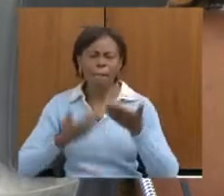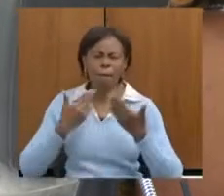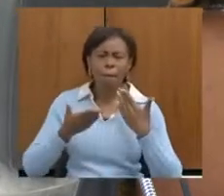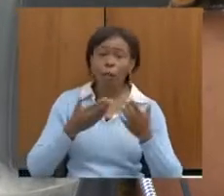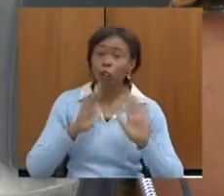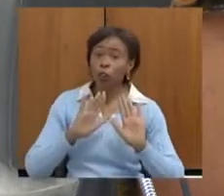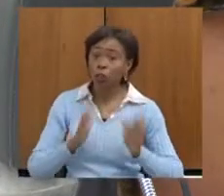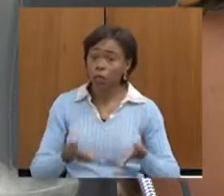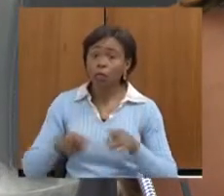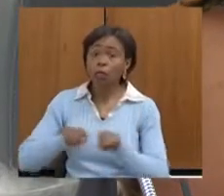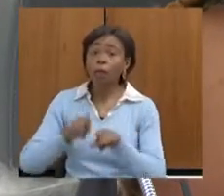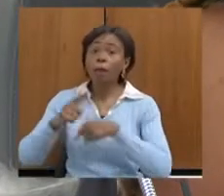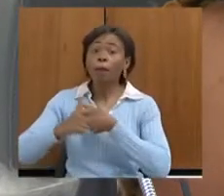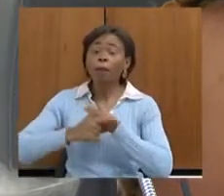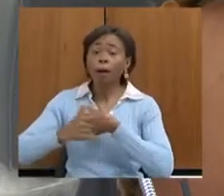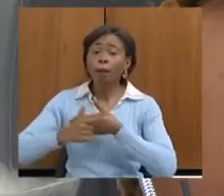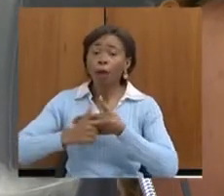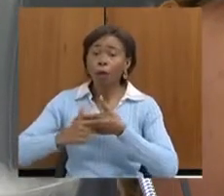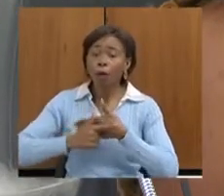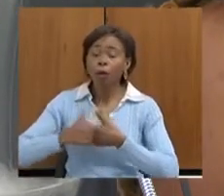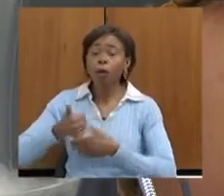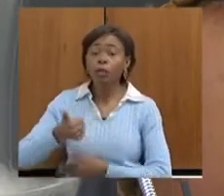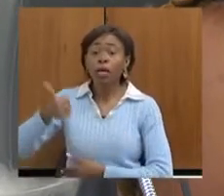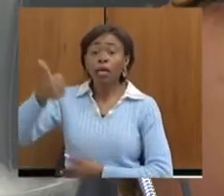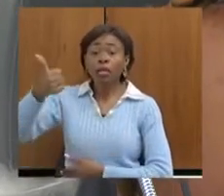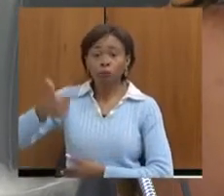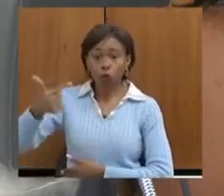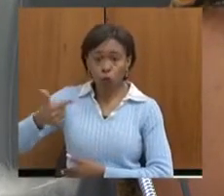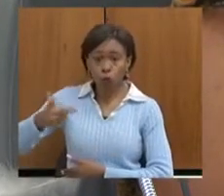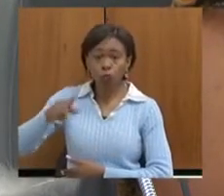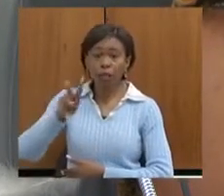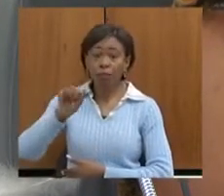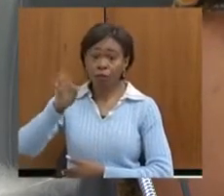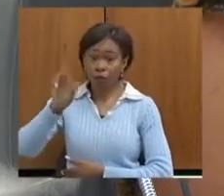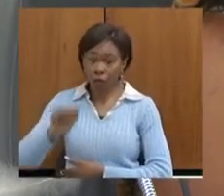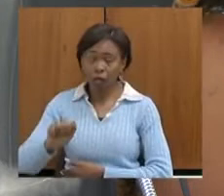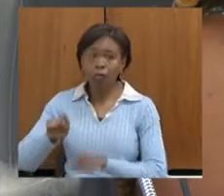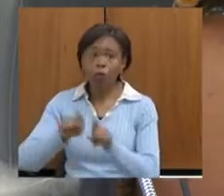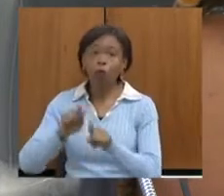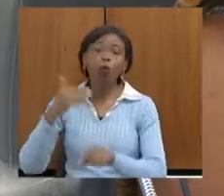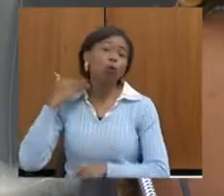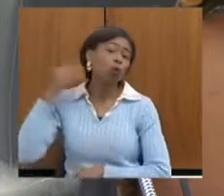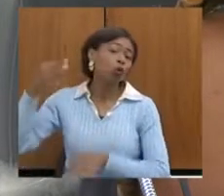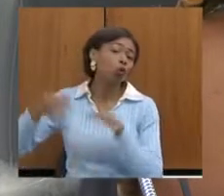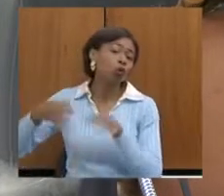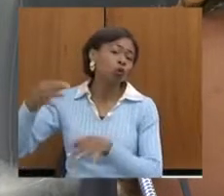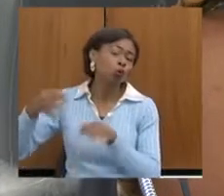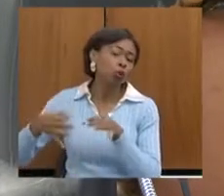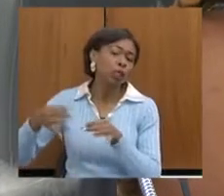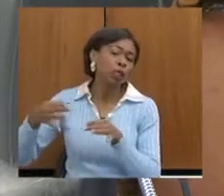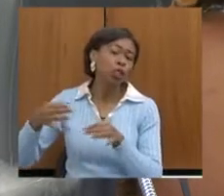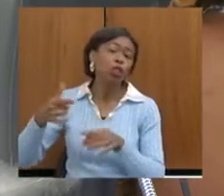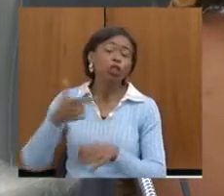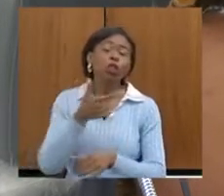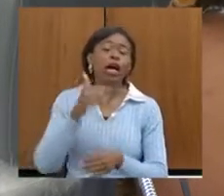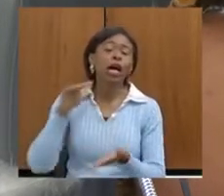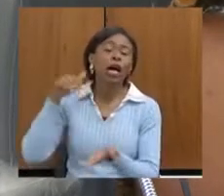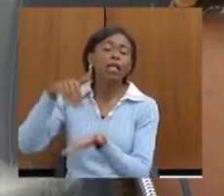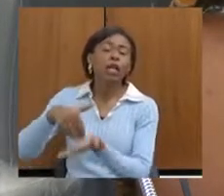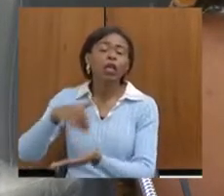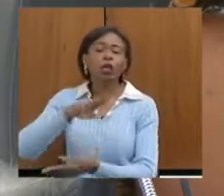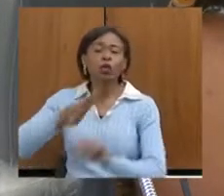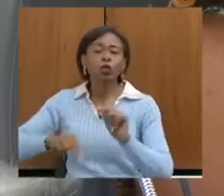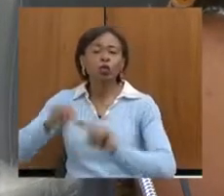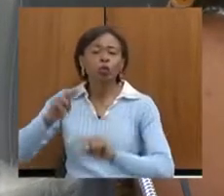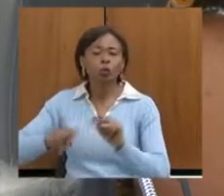sobre o papel da 12ª vara do juiz que ficou até Junho de 2007 e dois inclusive